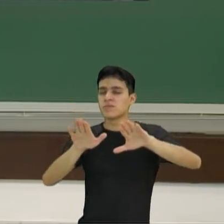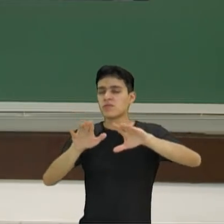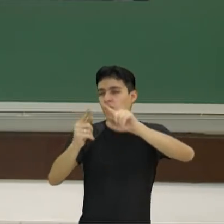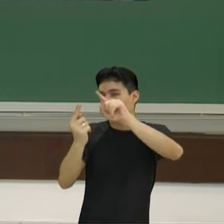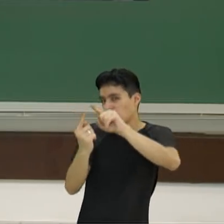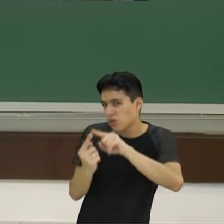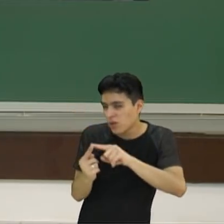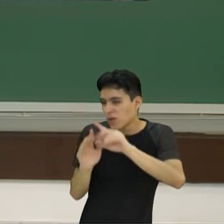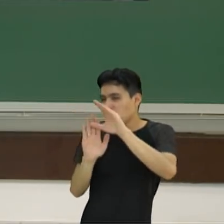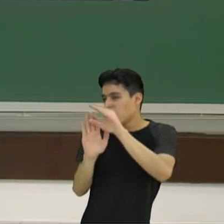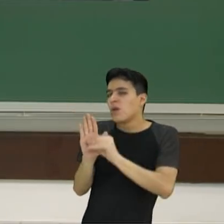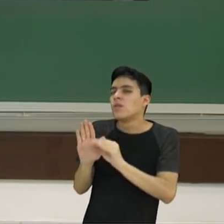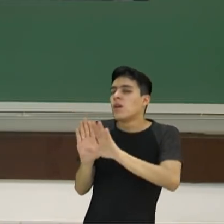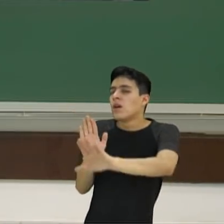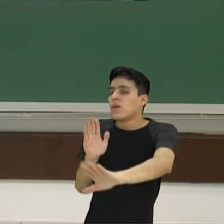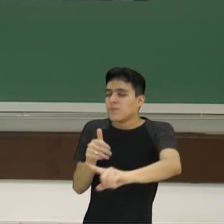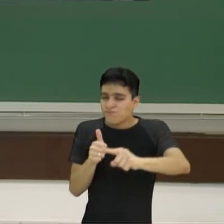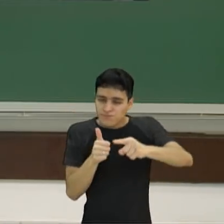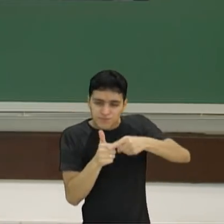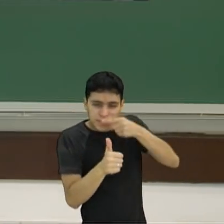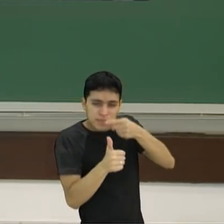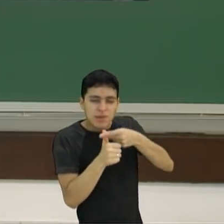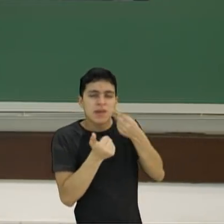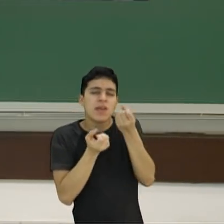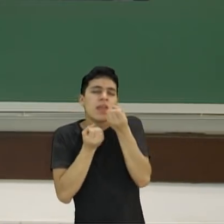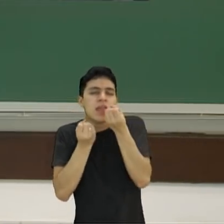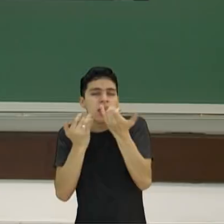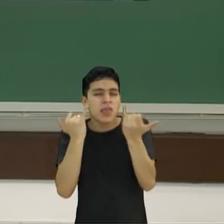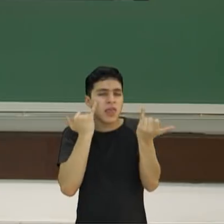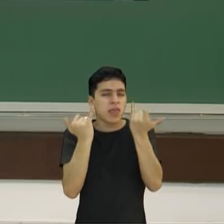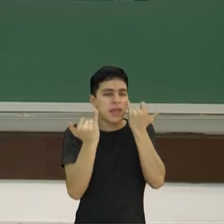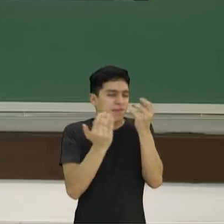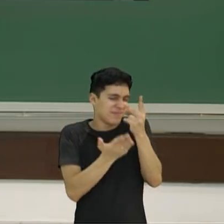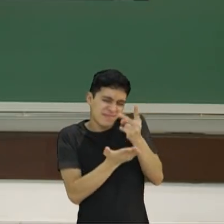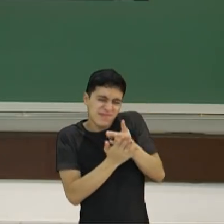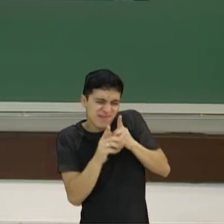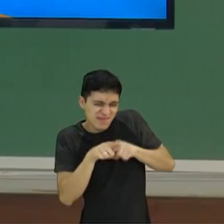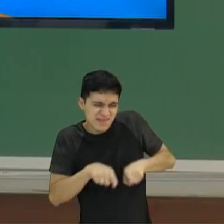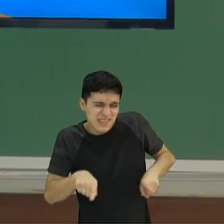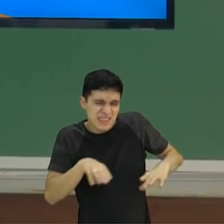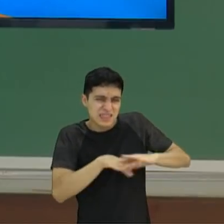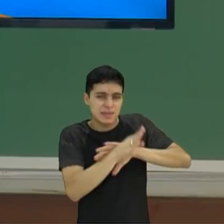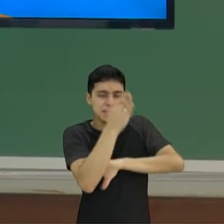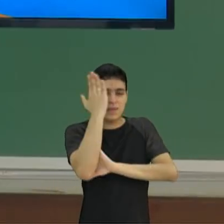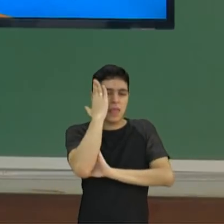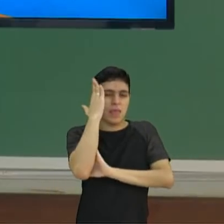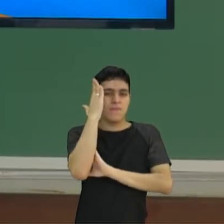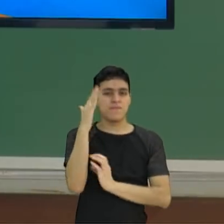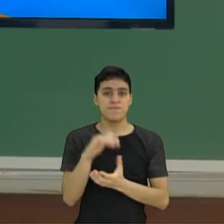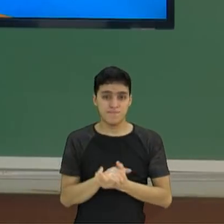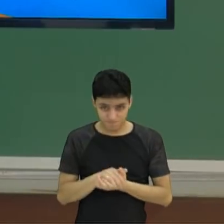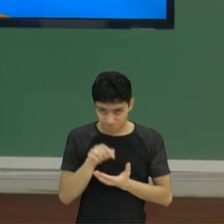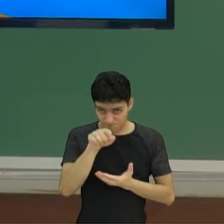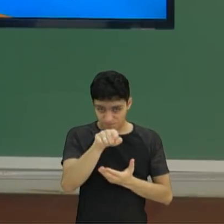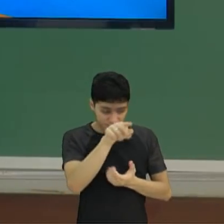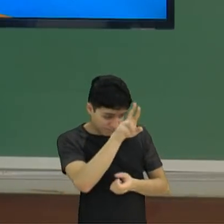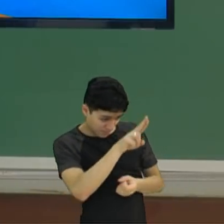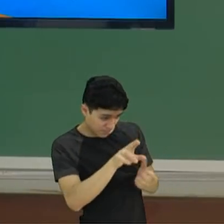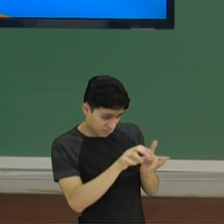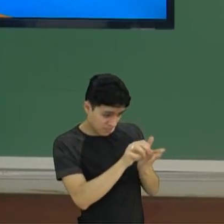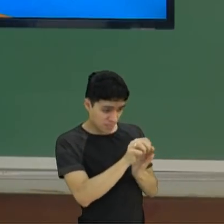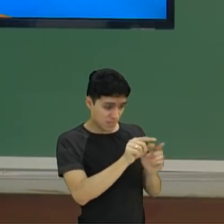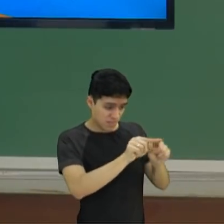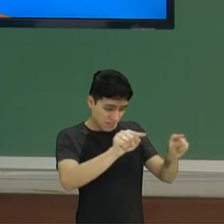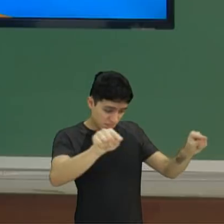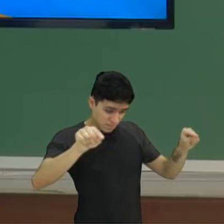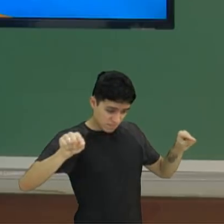o conteúdo mesmo, temos alguns recados, aqueles de sempre, veja só. Se você utiliza o Google Classroom para